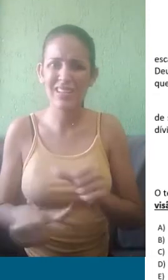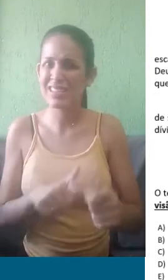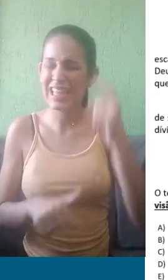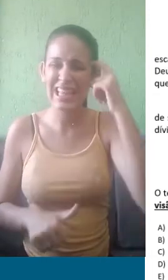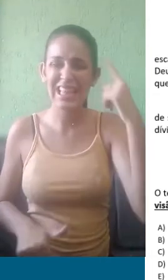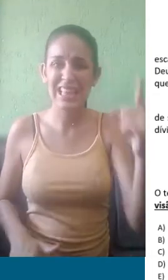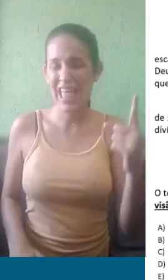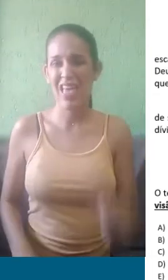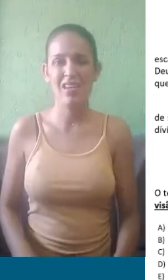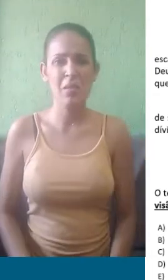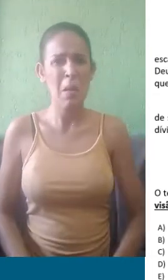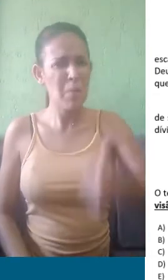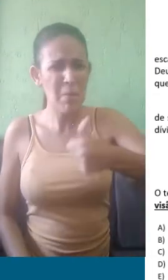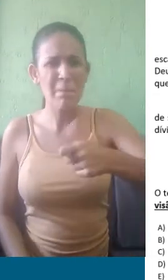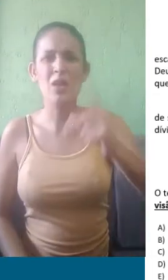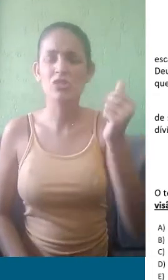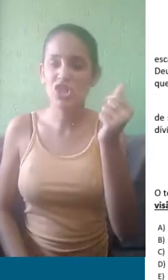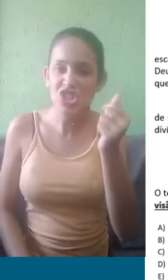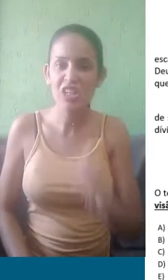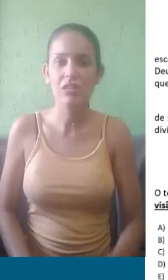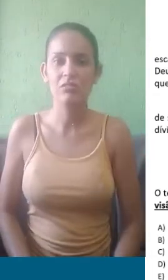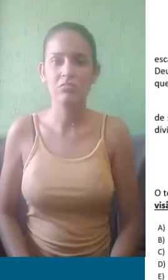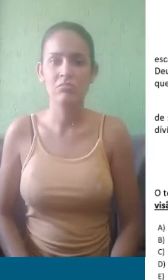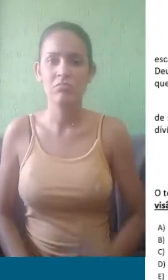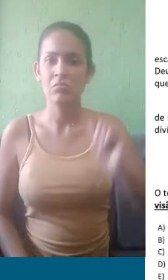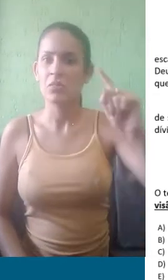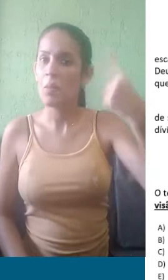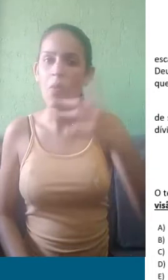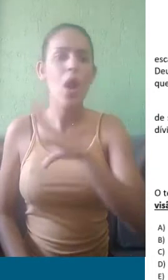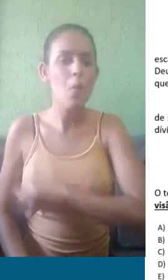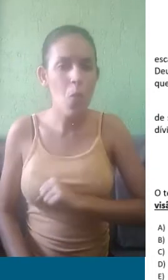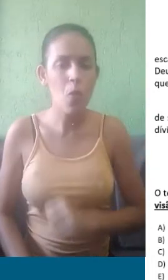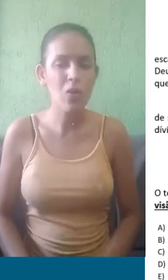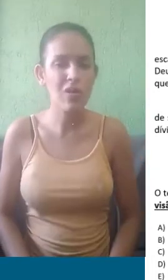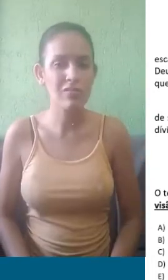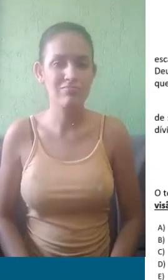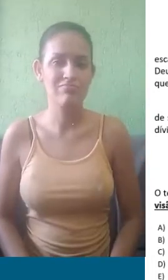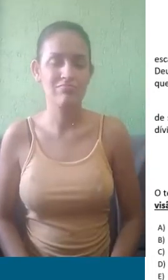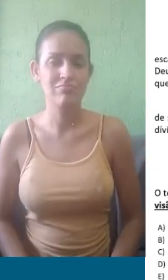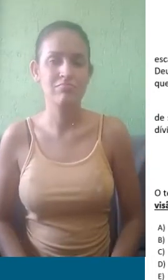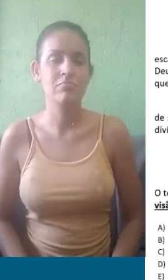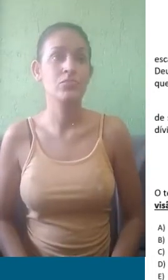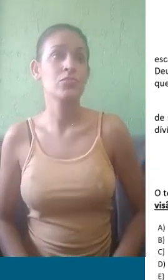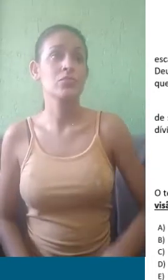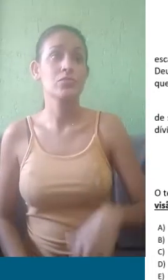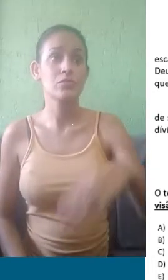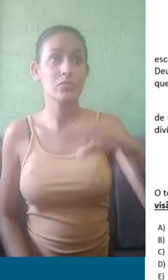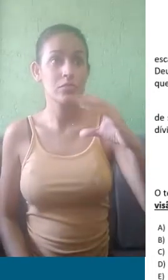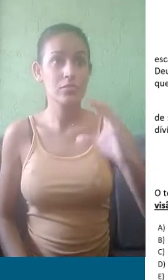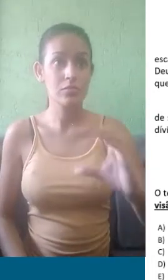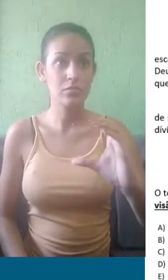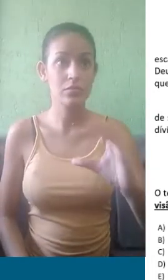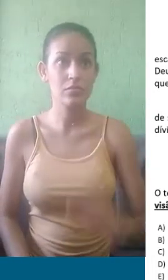casamento. Por isso também não podemos considerar a letra B. Ainda em relação à opção